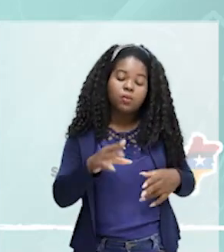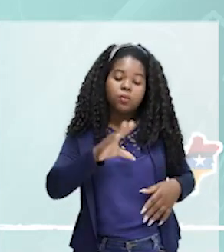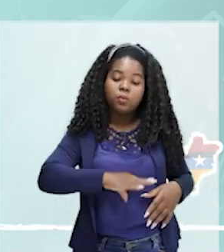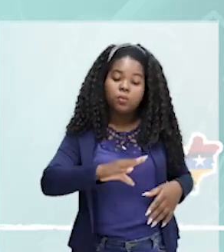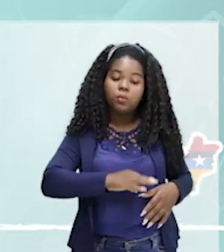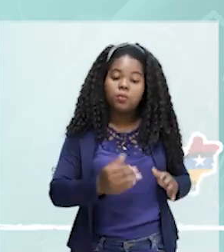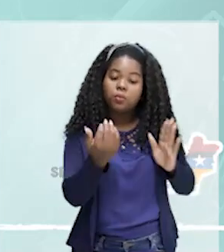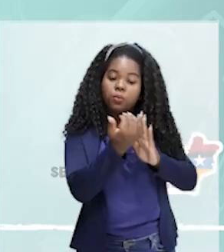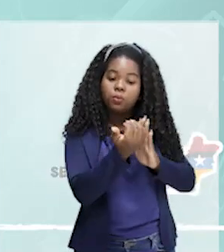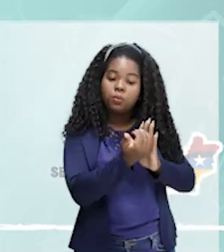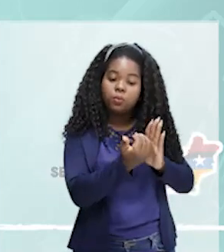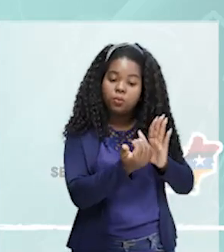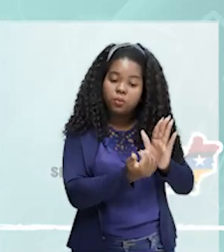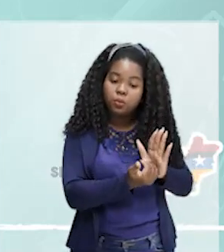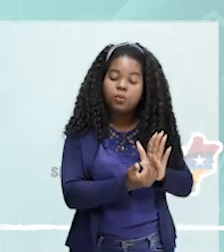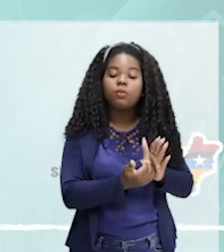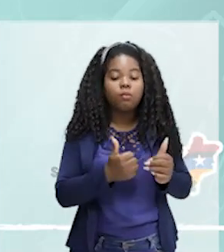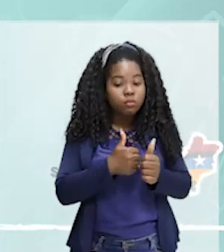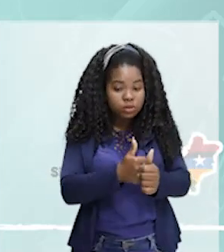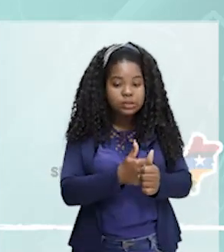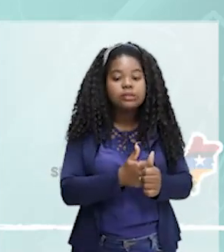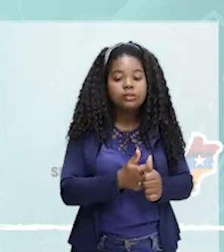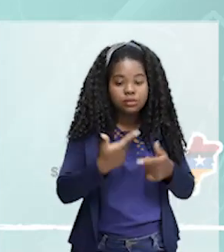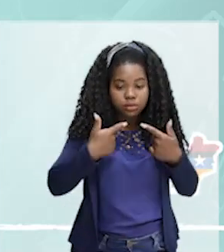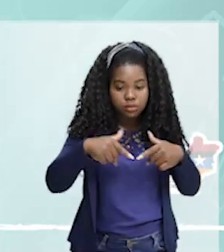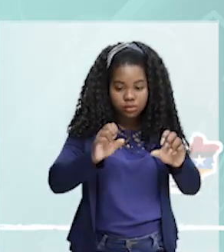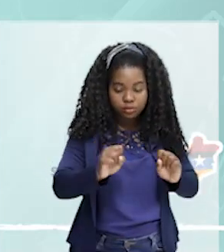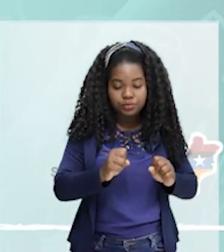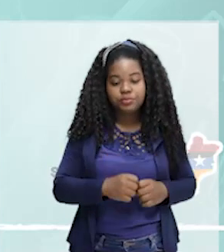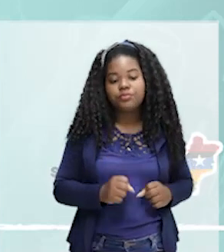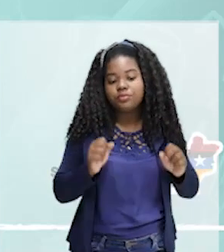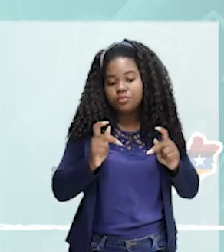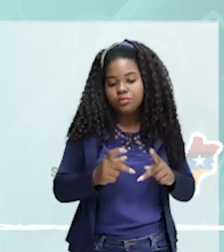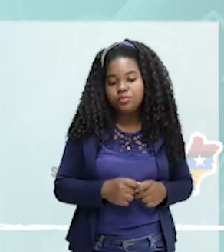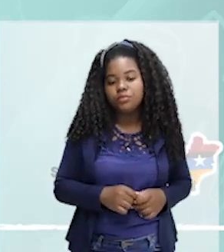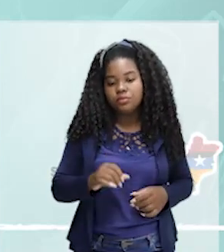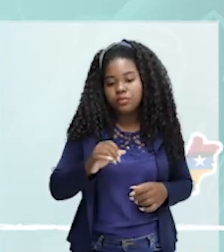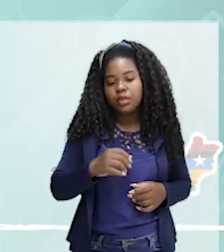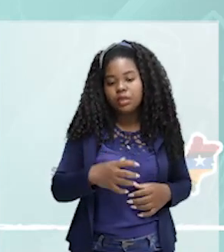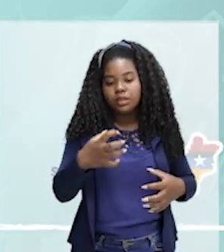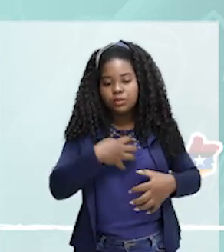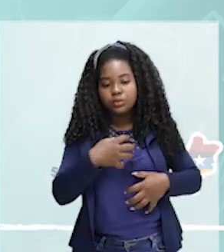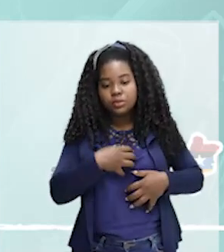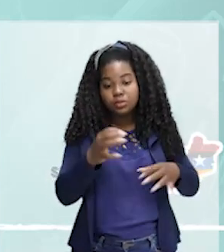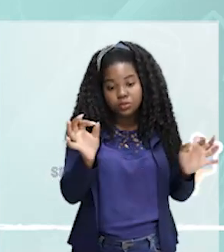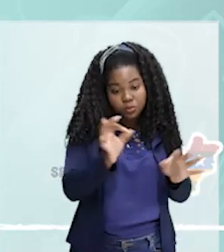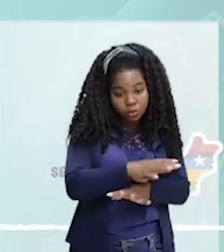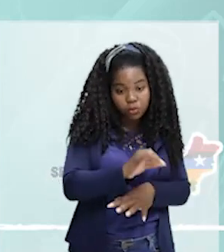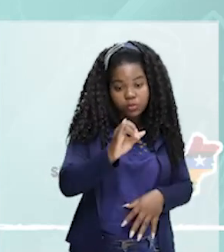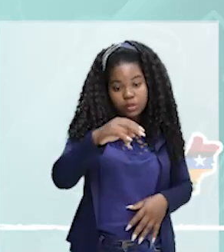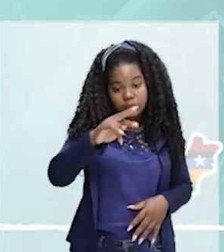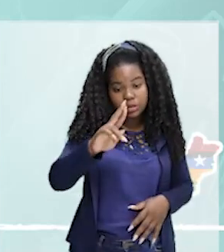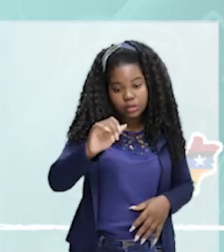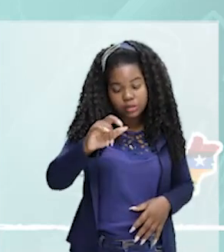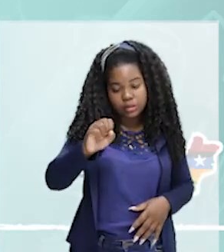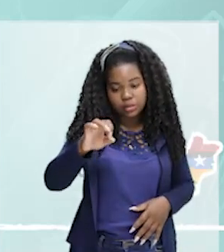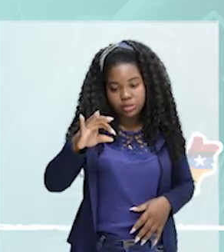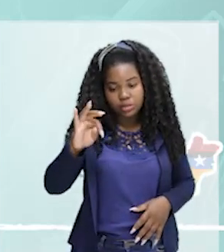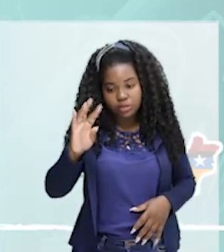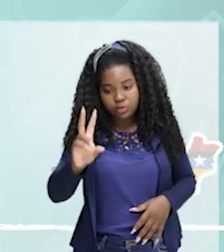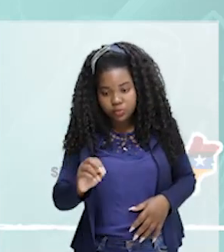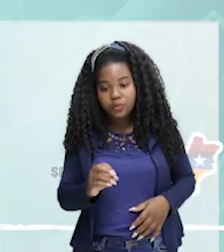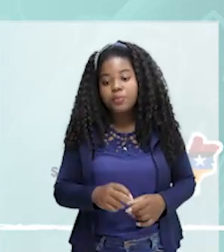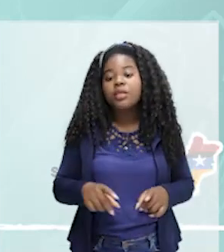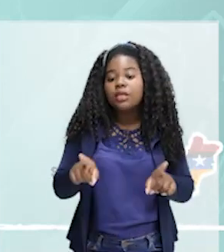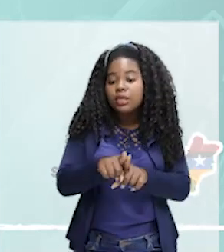A classificação segue a linguística, é a mesma coisa. Intransitivos são verbos que têm sentido completo, então não precisam de objeto. E o